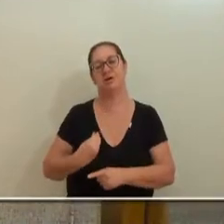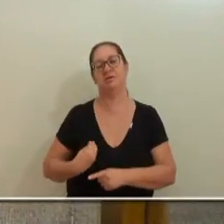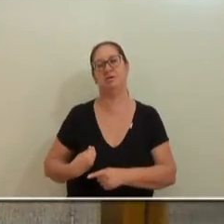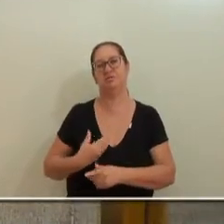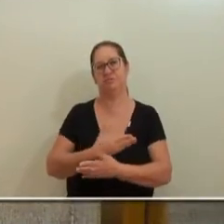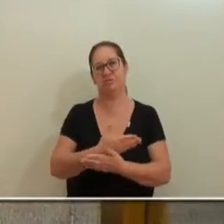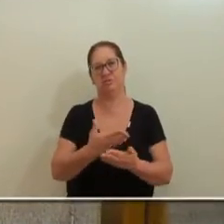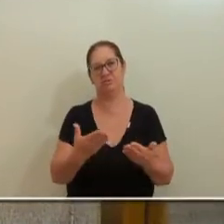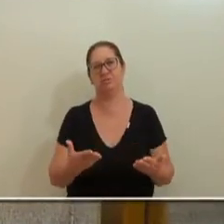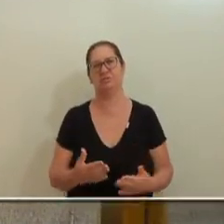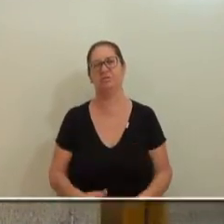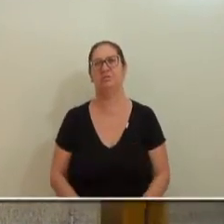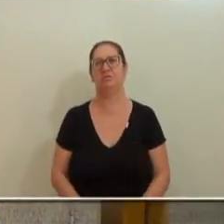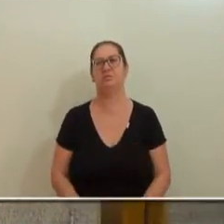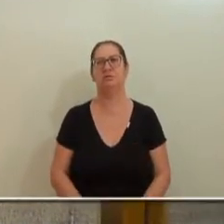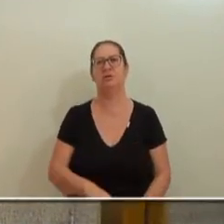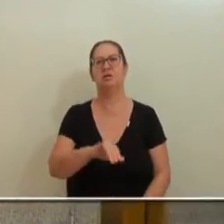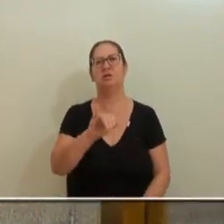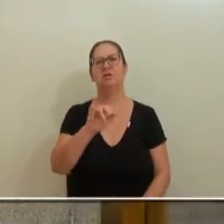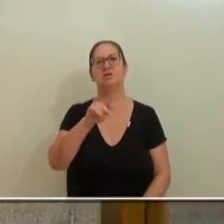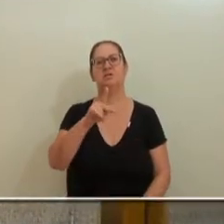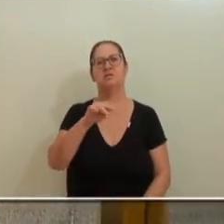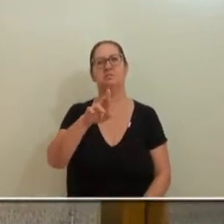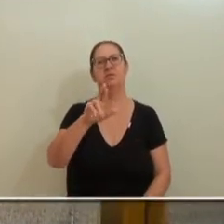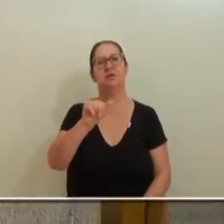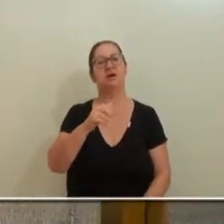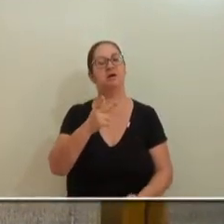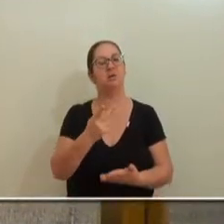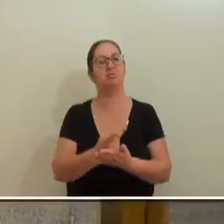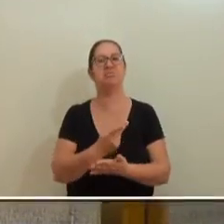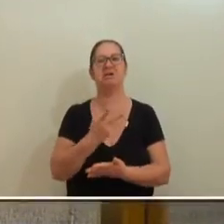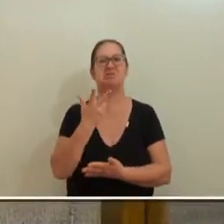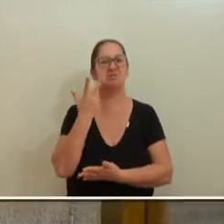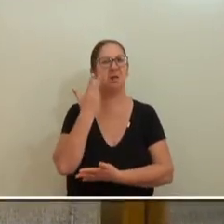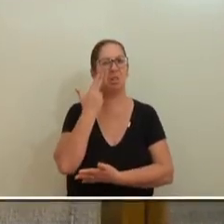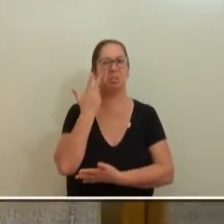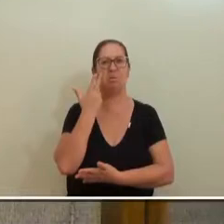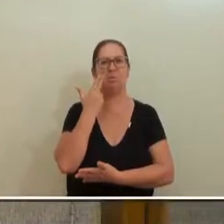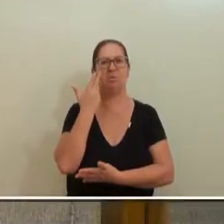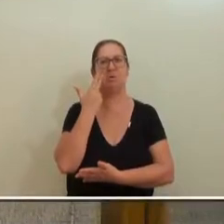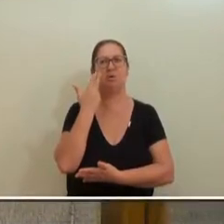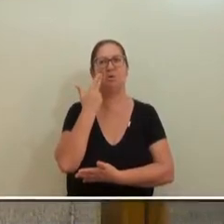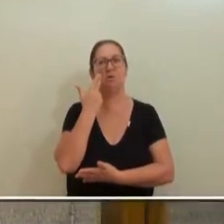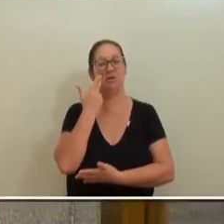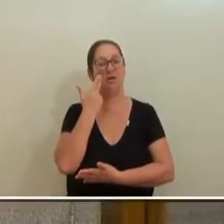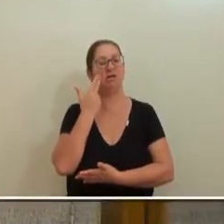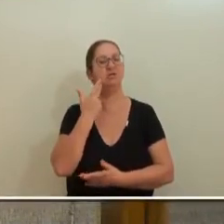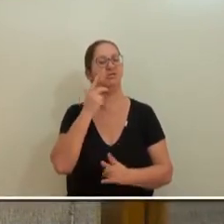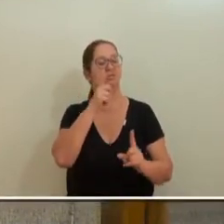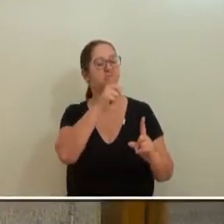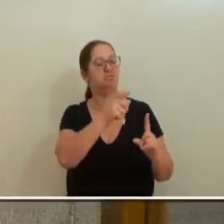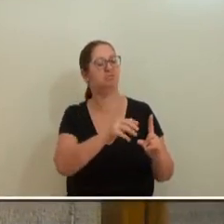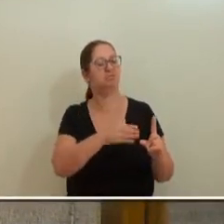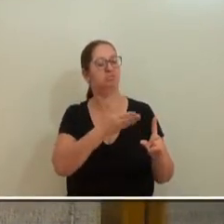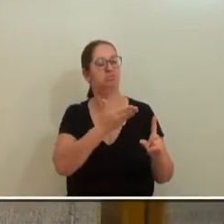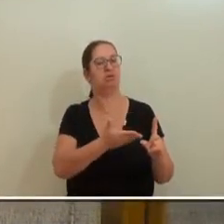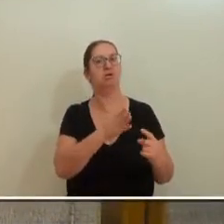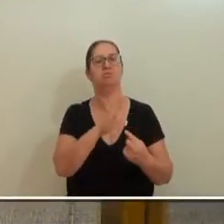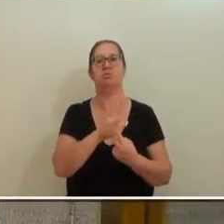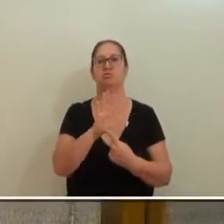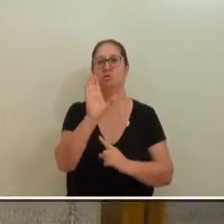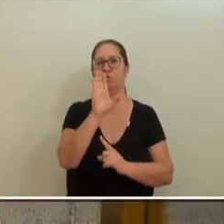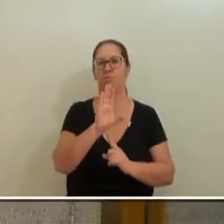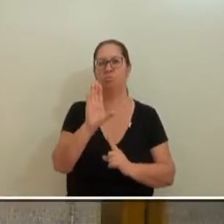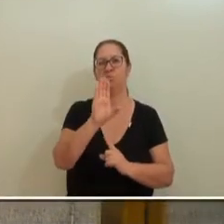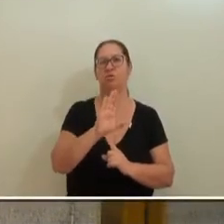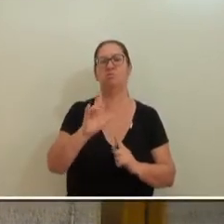Inspirar é algo que vem naturalmente. Nós inspiramos as pessoas com os nossos atos, com os nossos